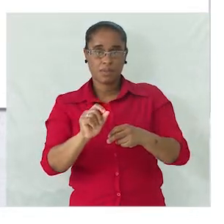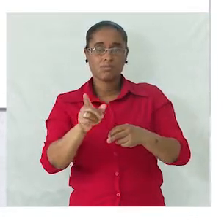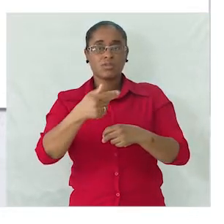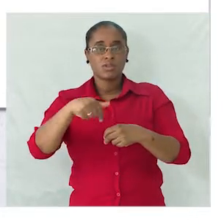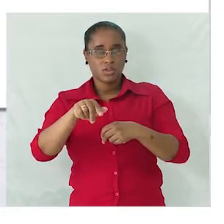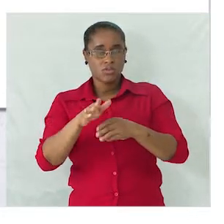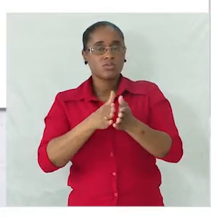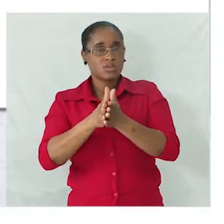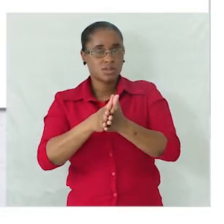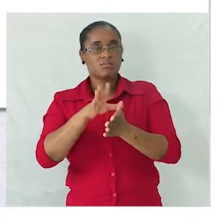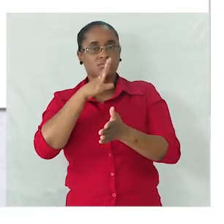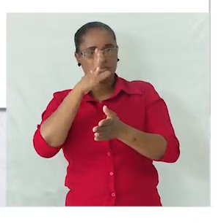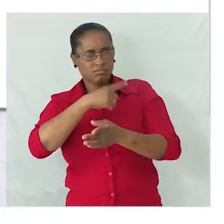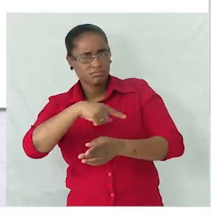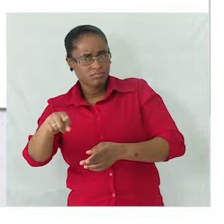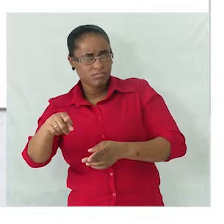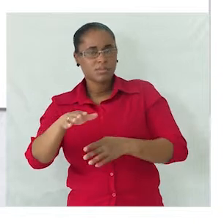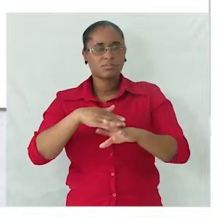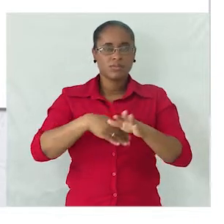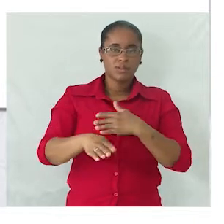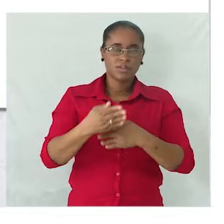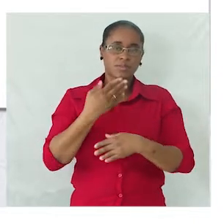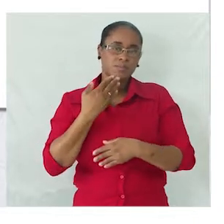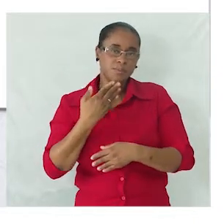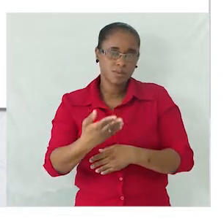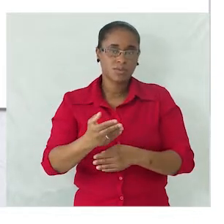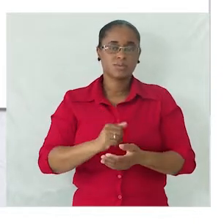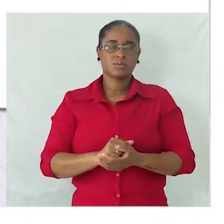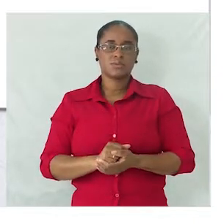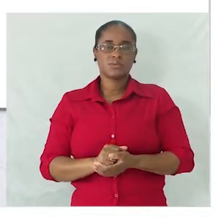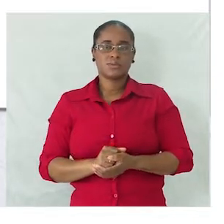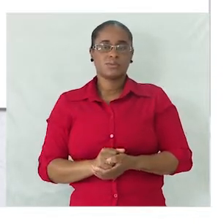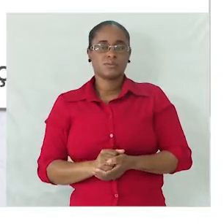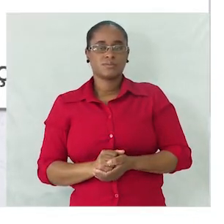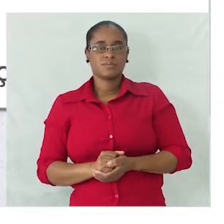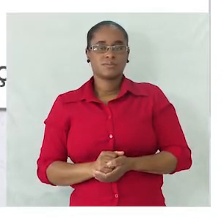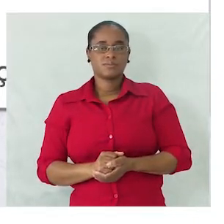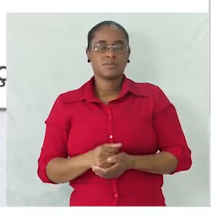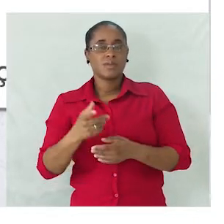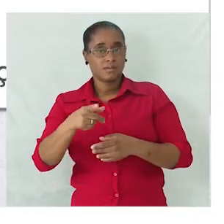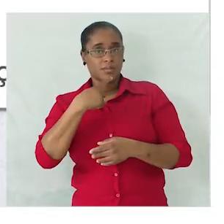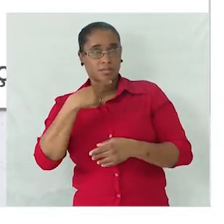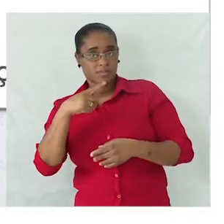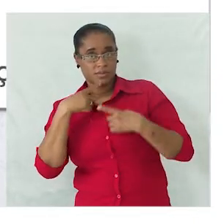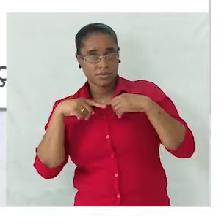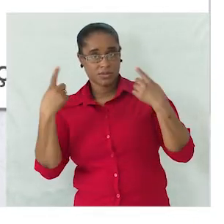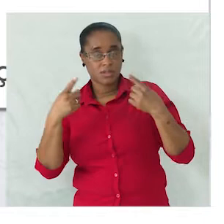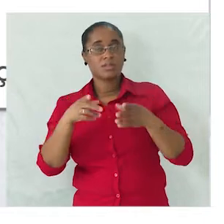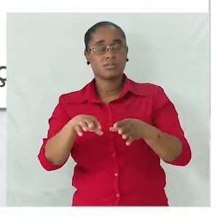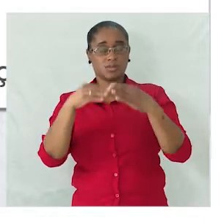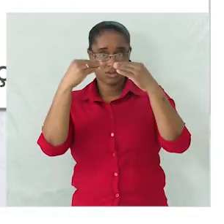usamos para dar ordens, para fazer pedidos, para dar recomendações, sim, até